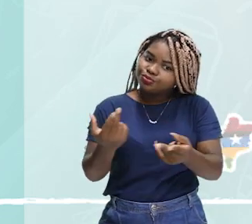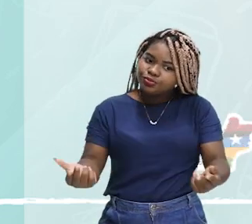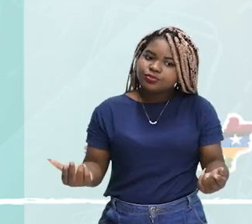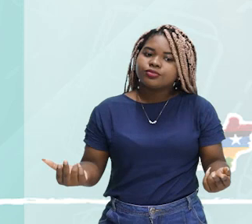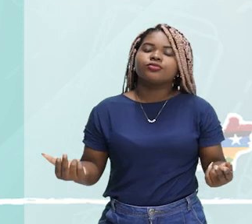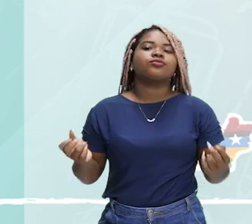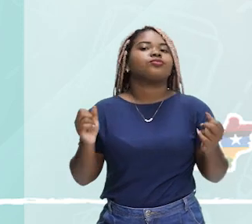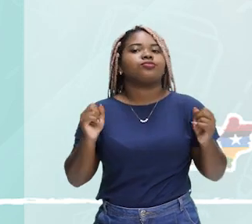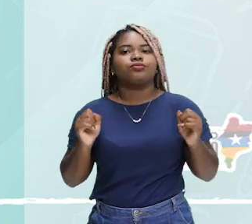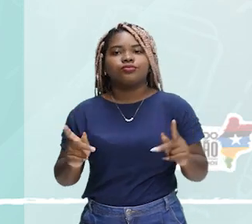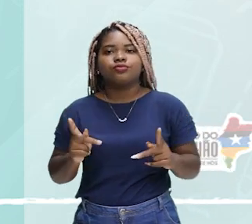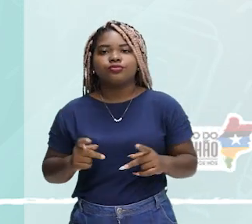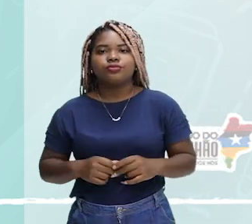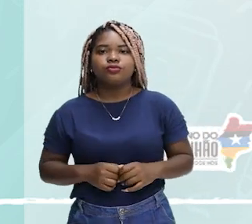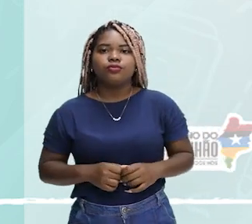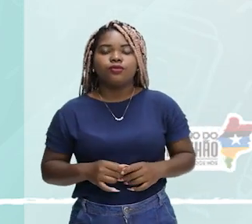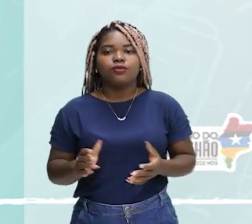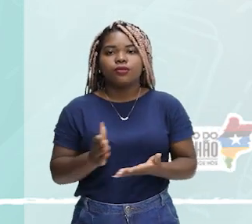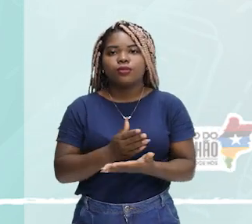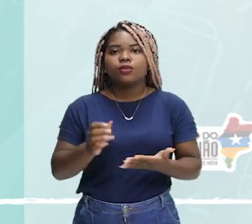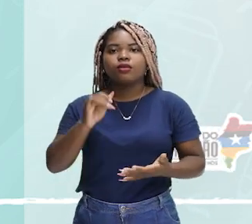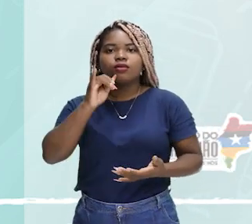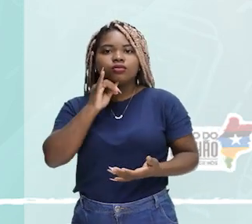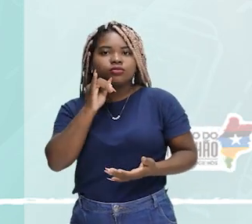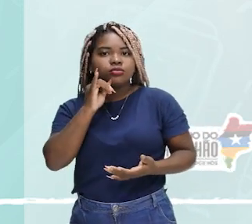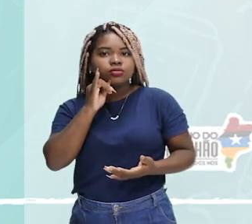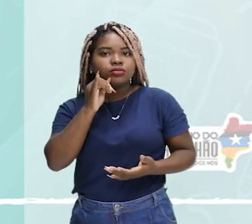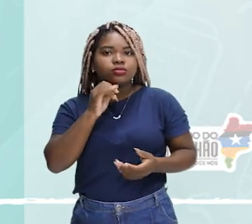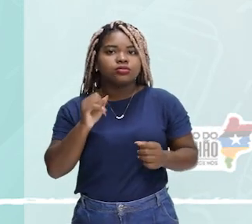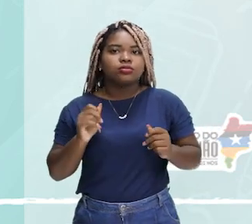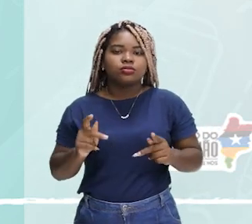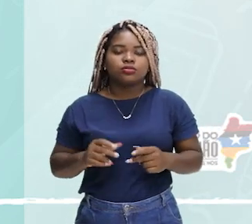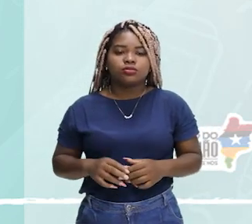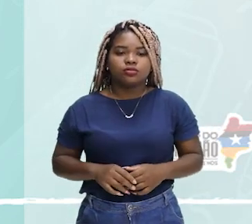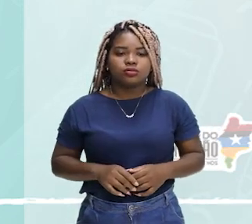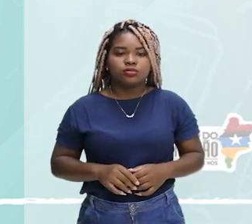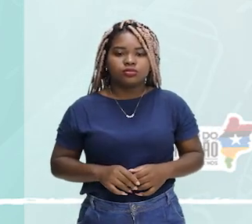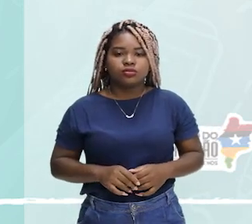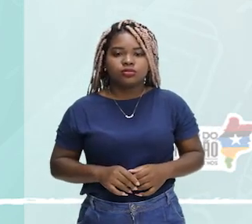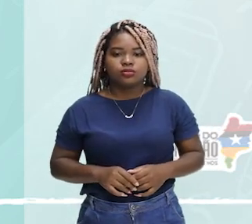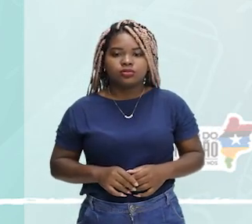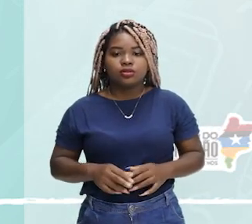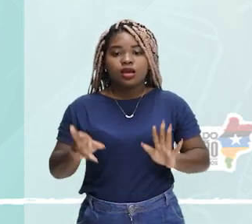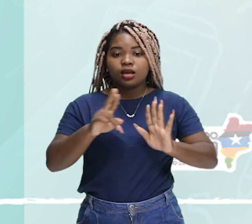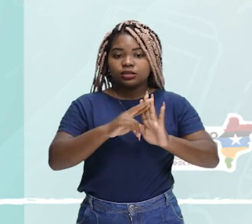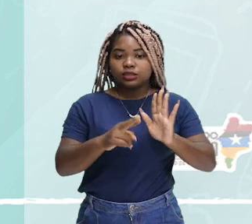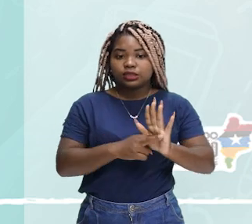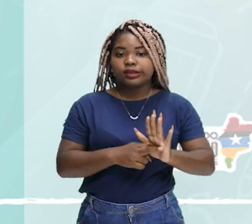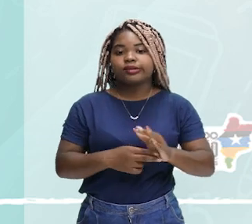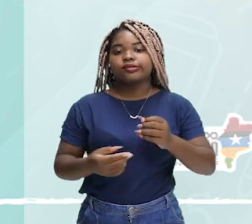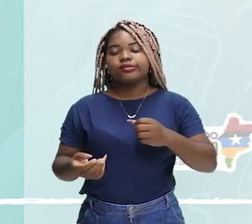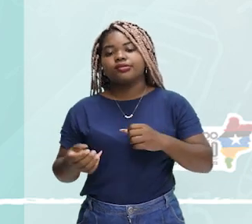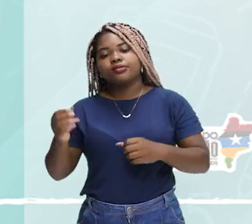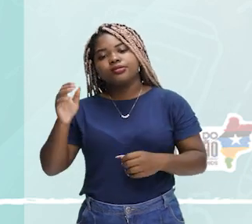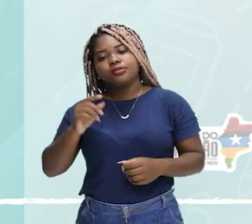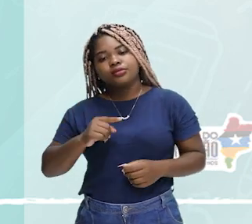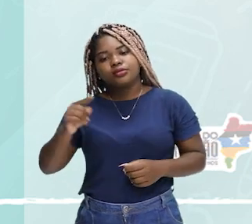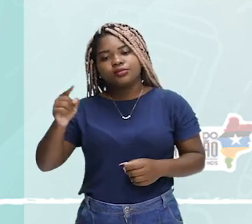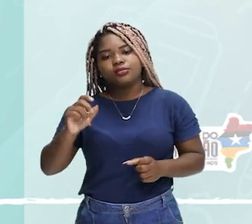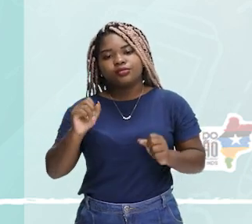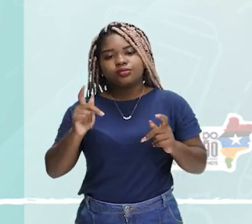exemplos, né, no caso, quando a gente só vai empregar se for hiato. Os ditongos abertos,